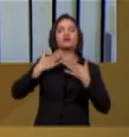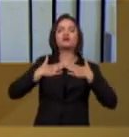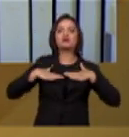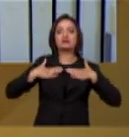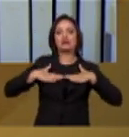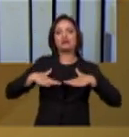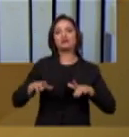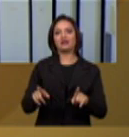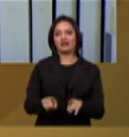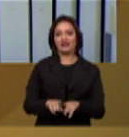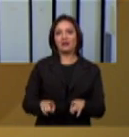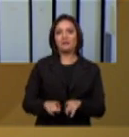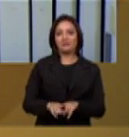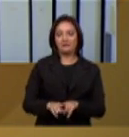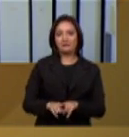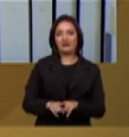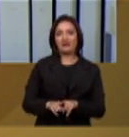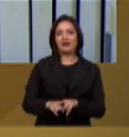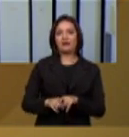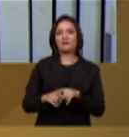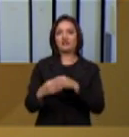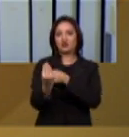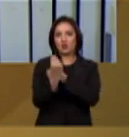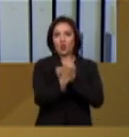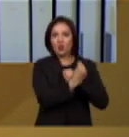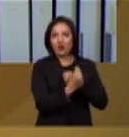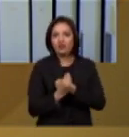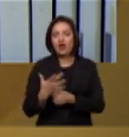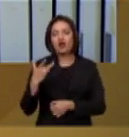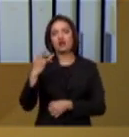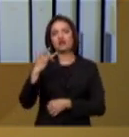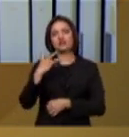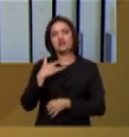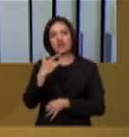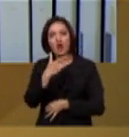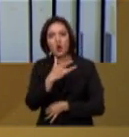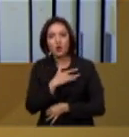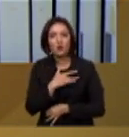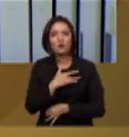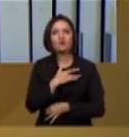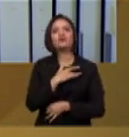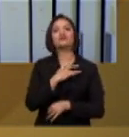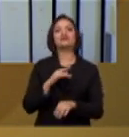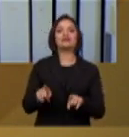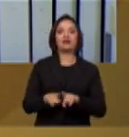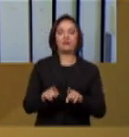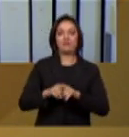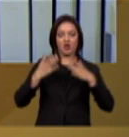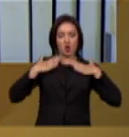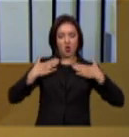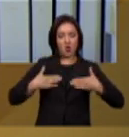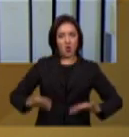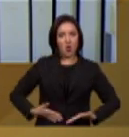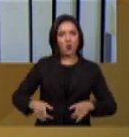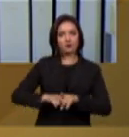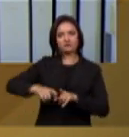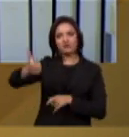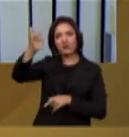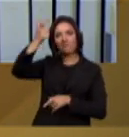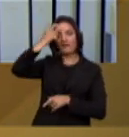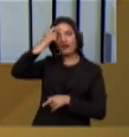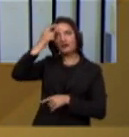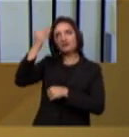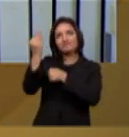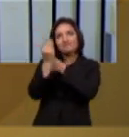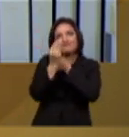descanso também para cuidarmos exatamente da nossa saúde física e mental,